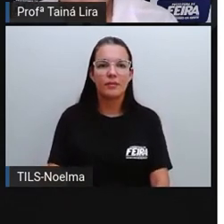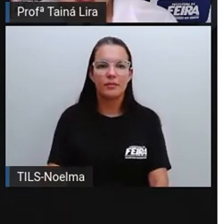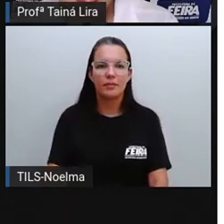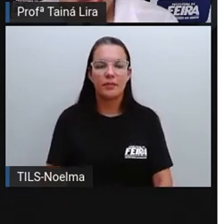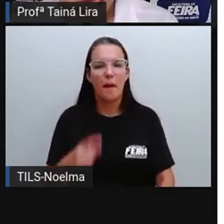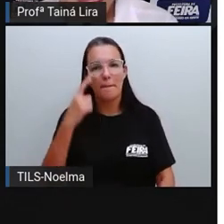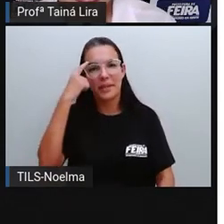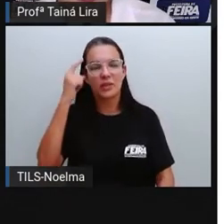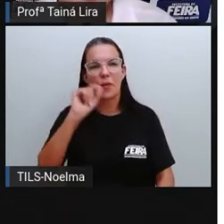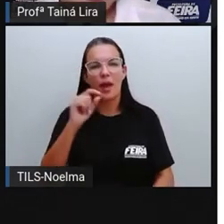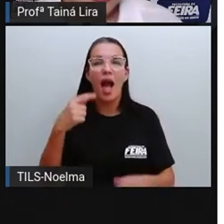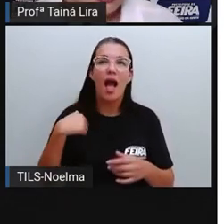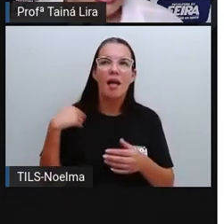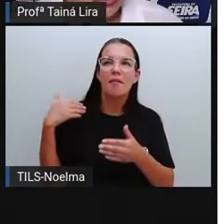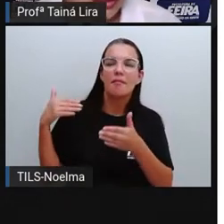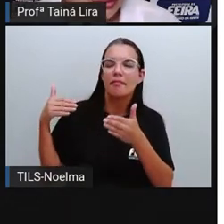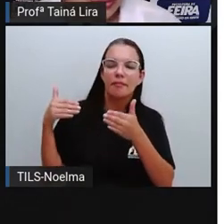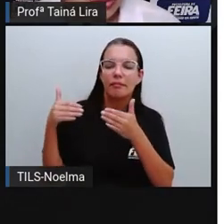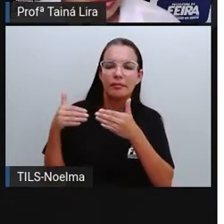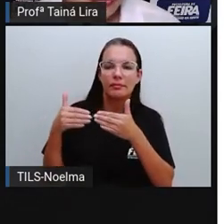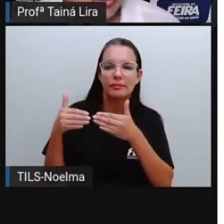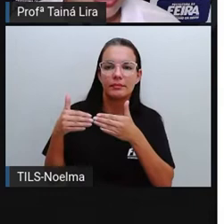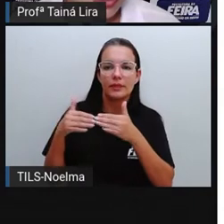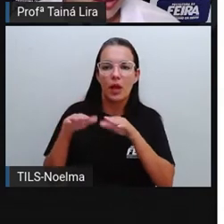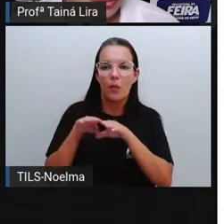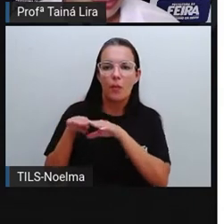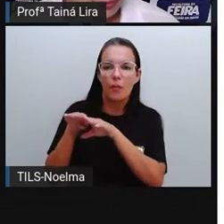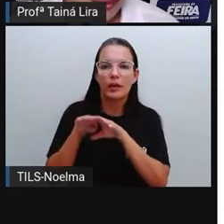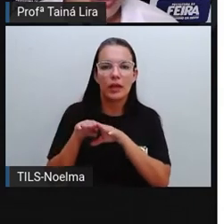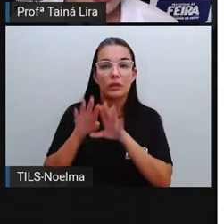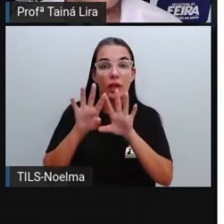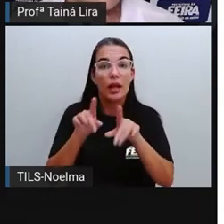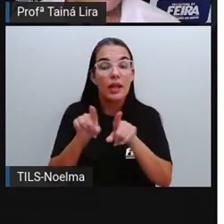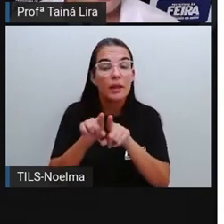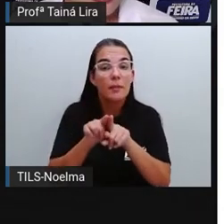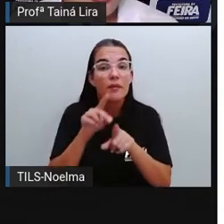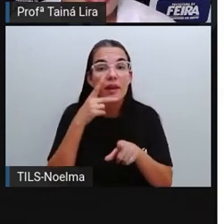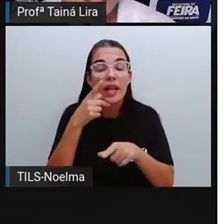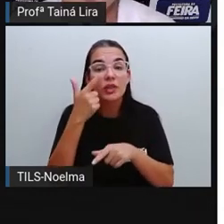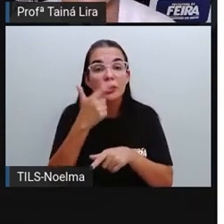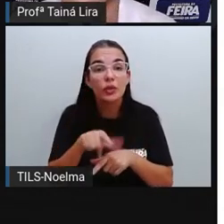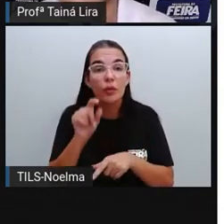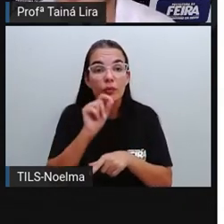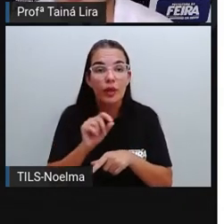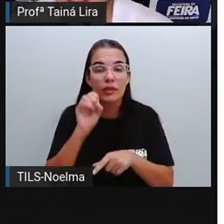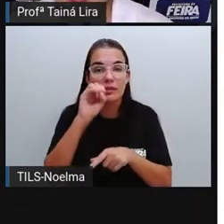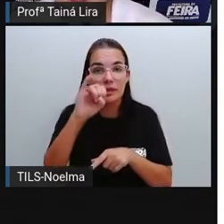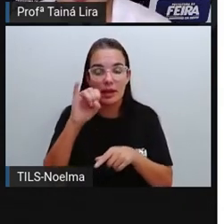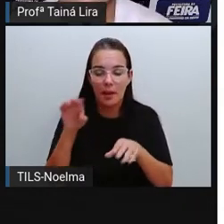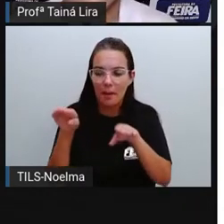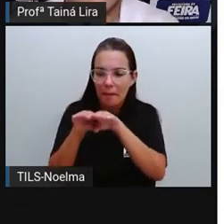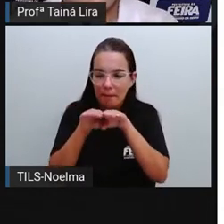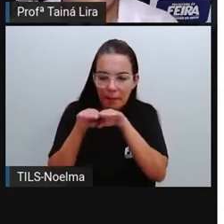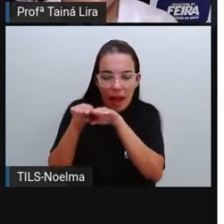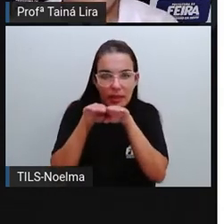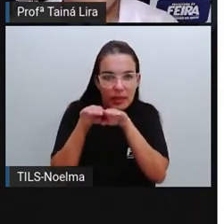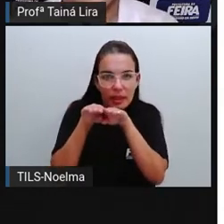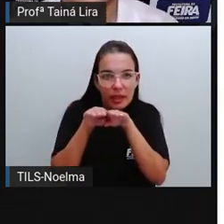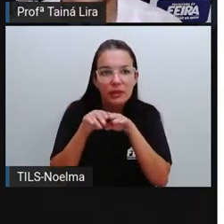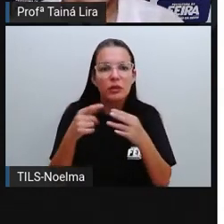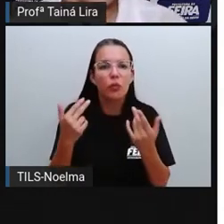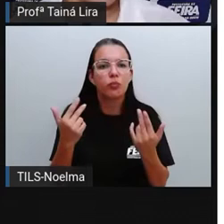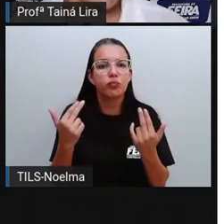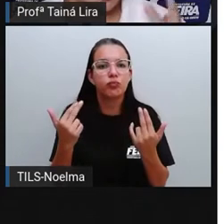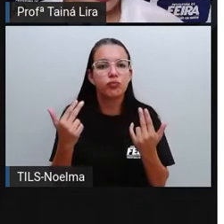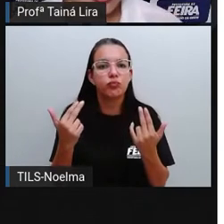até empatado com ela. E só falando mais uma vez, tá? Do empate, se acontecer aqui... A Pro se equivocou, achou